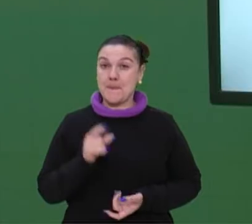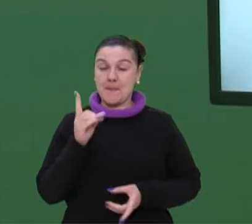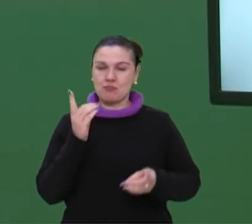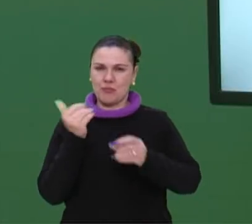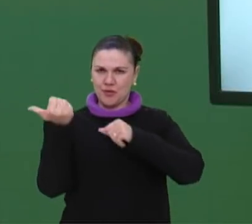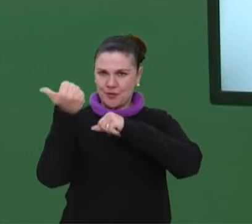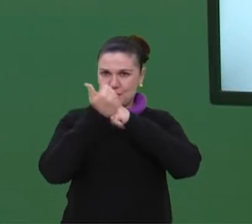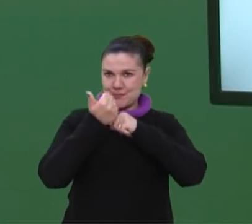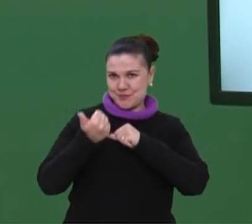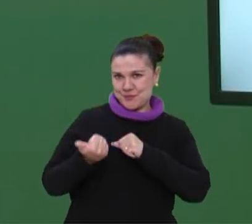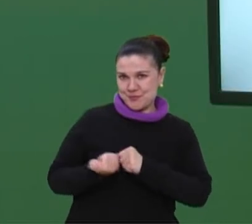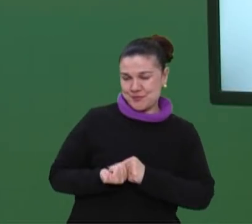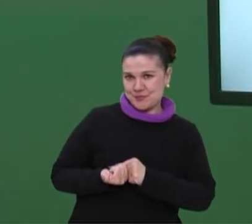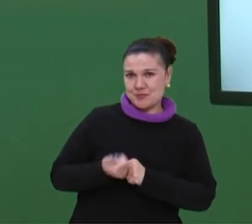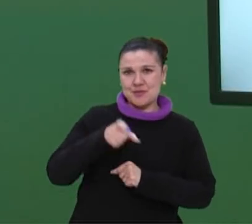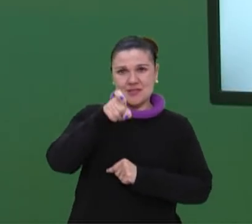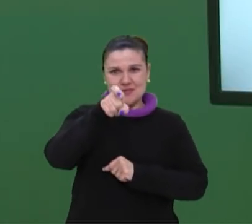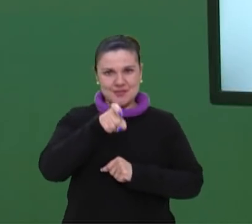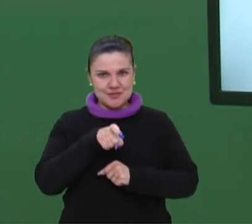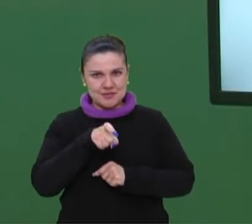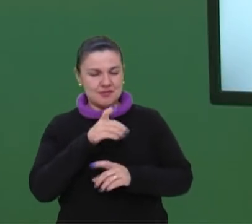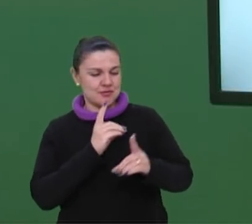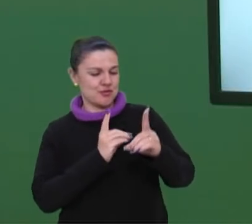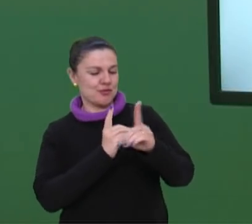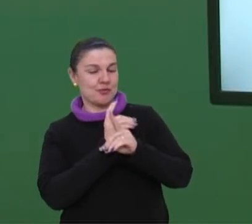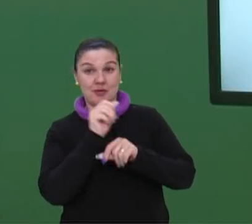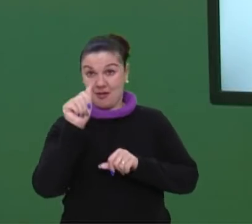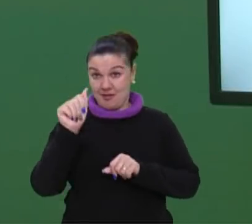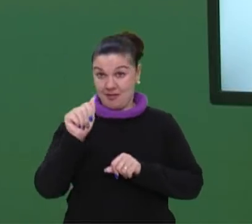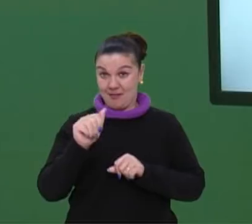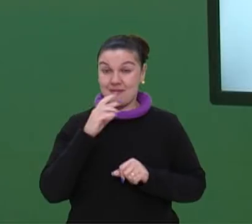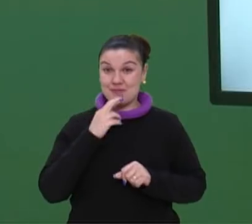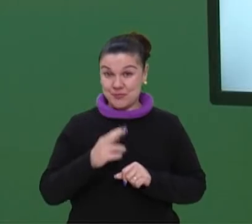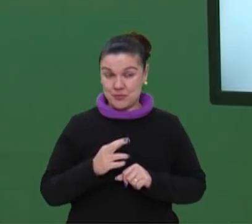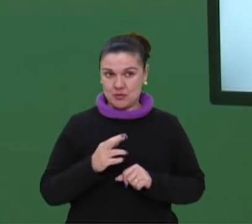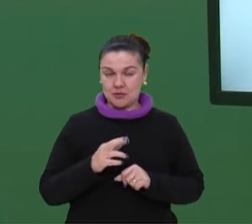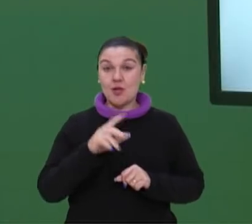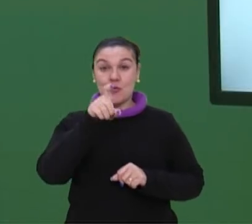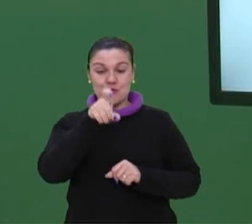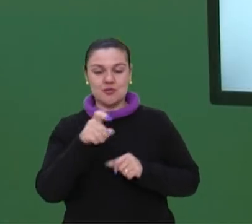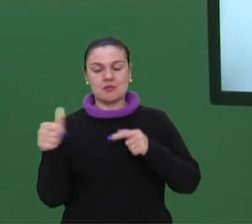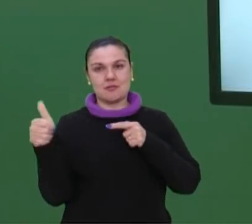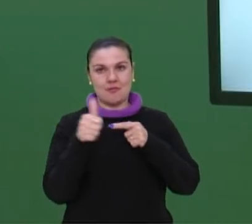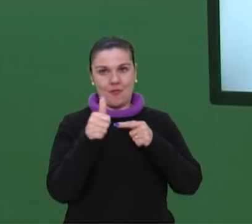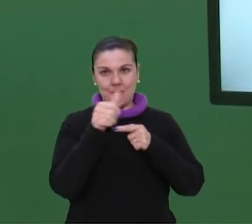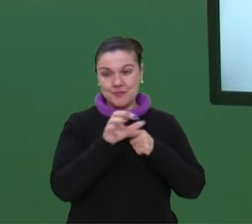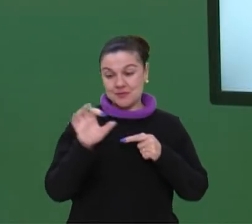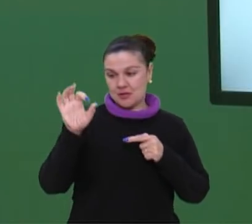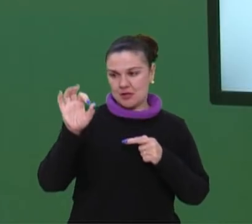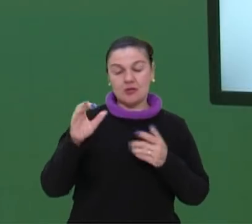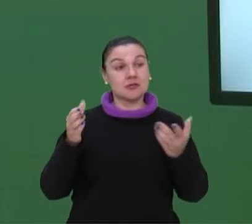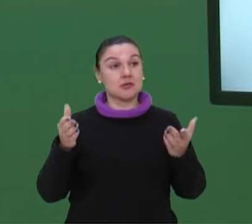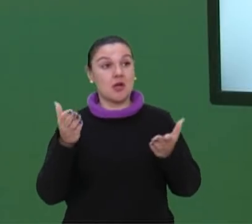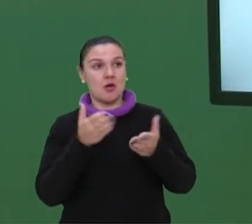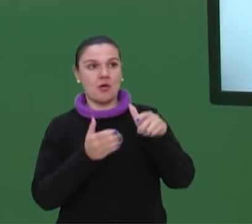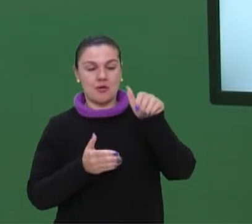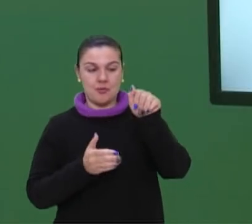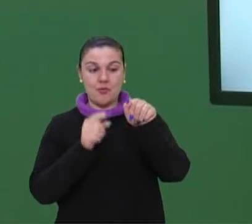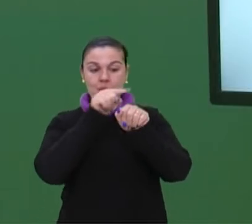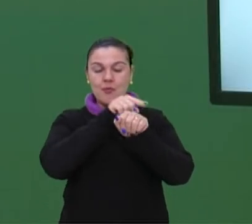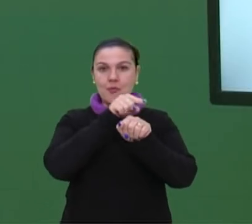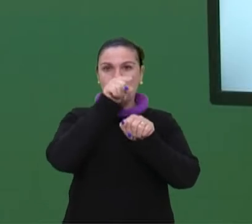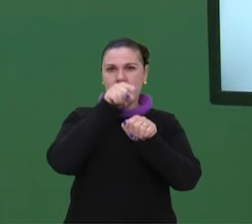Vamos substituir então o valor de x que nós encontramos na letra A. O x vale 11 graus, né? Então, o ângulo A